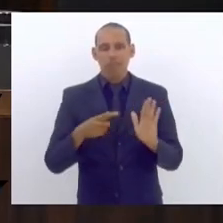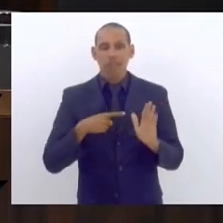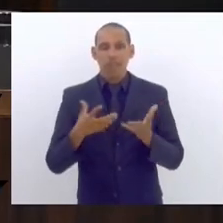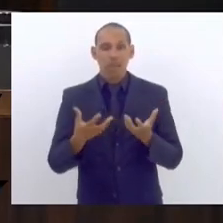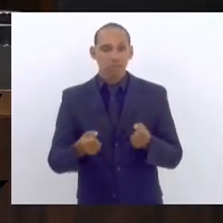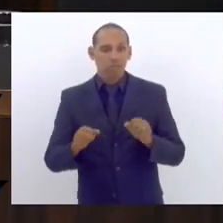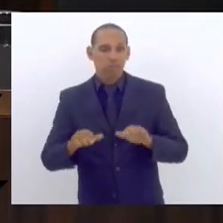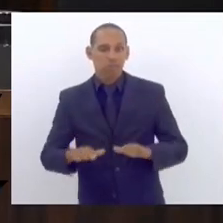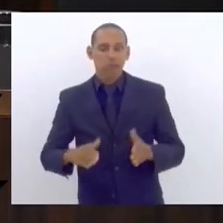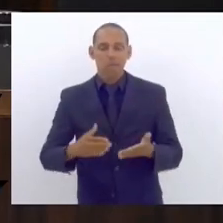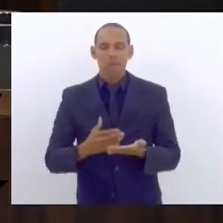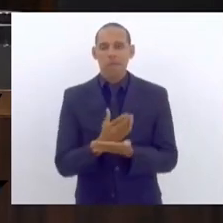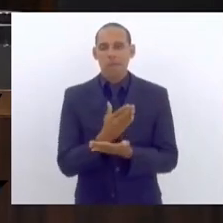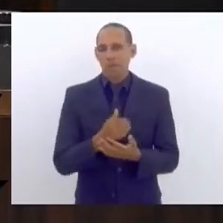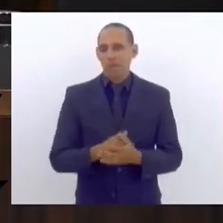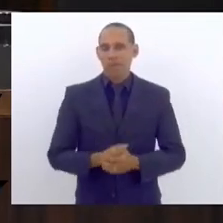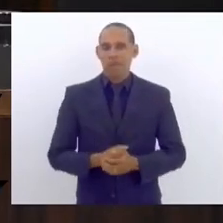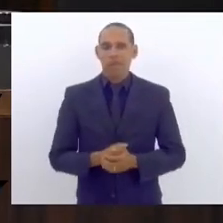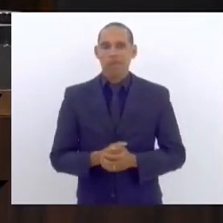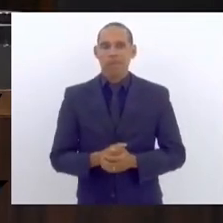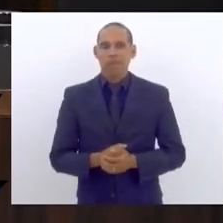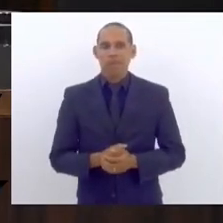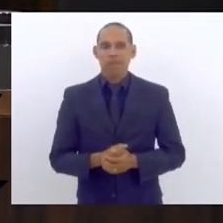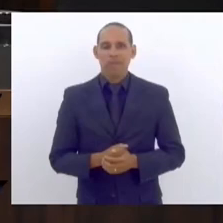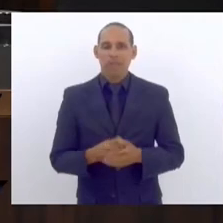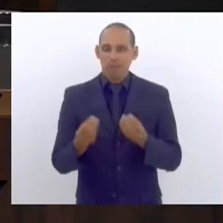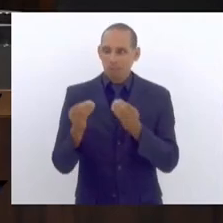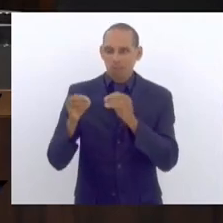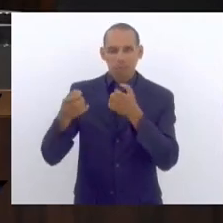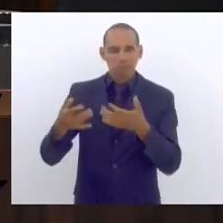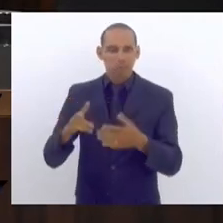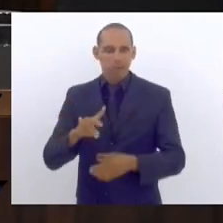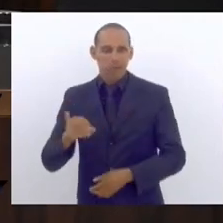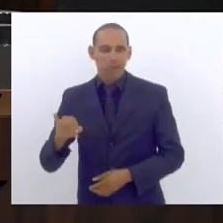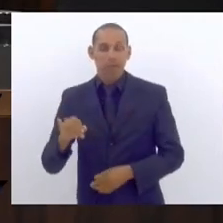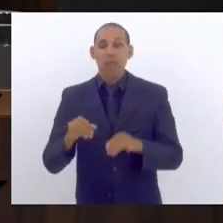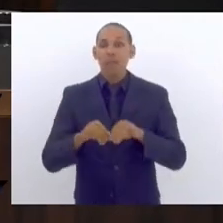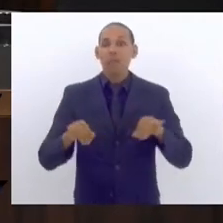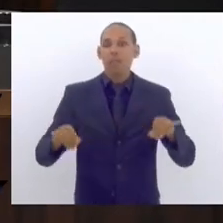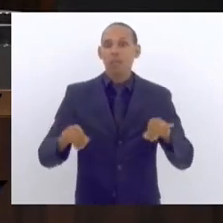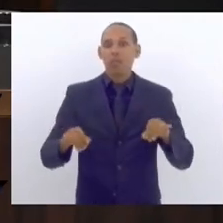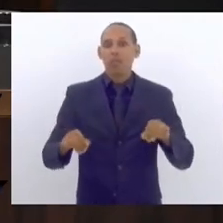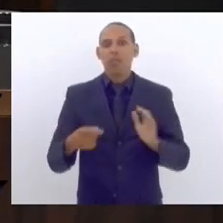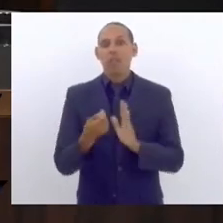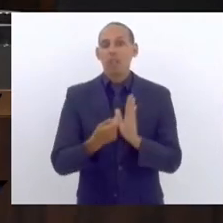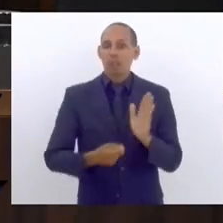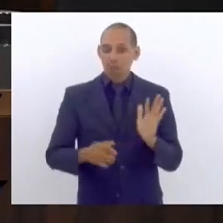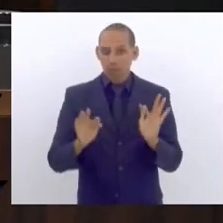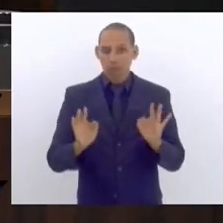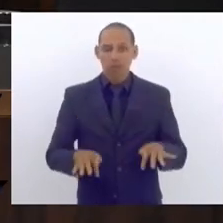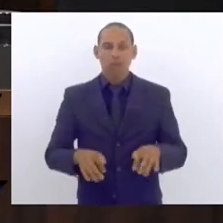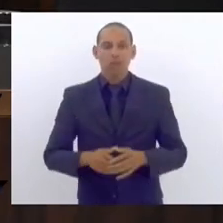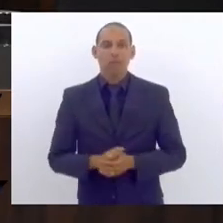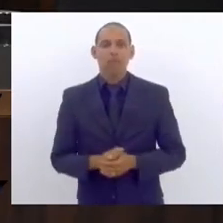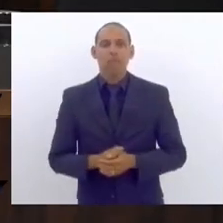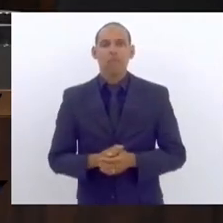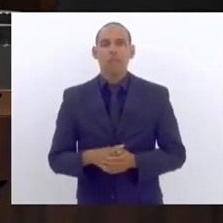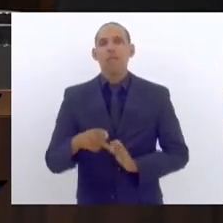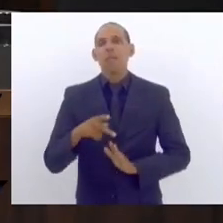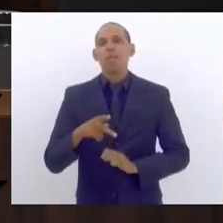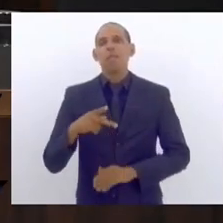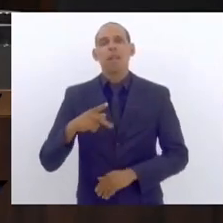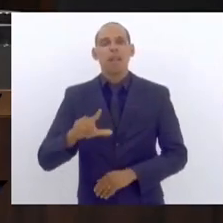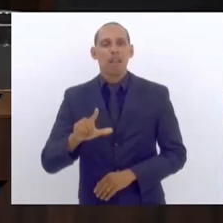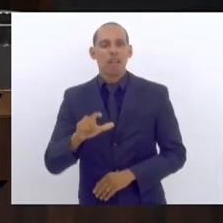como estão. Aprovado. Vai à publicação. Anuncio. Redação final. Projeto de